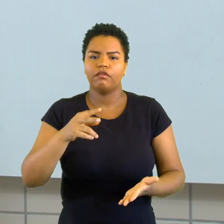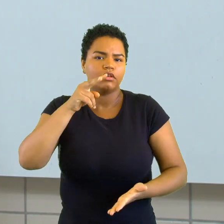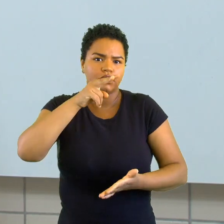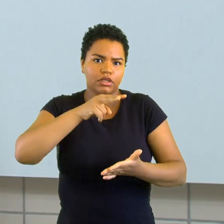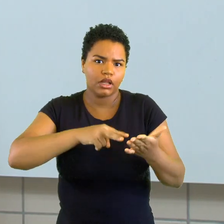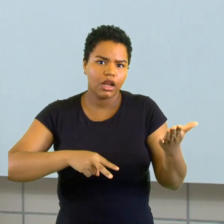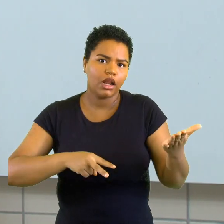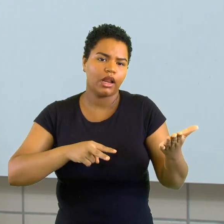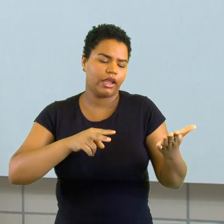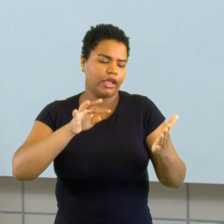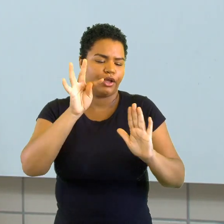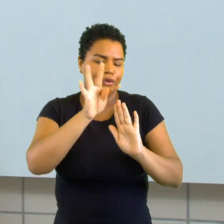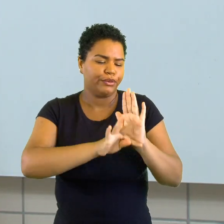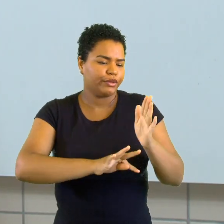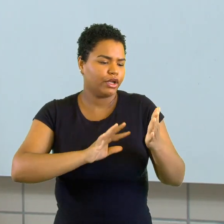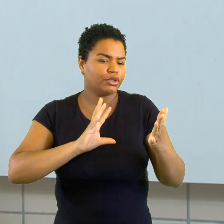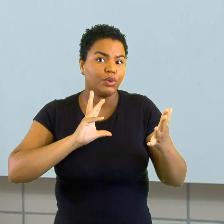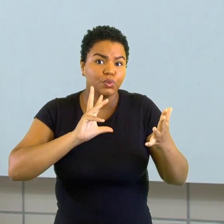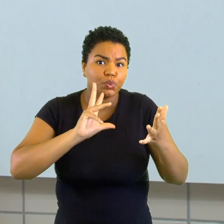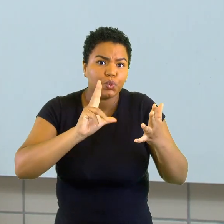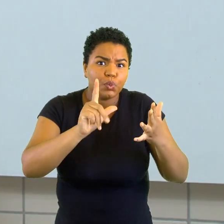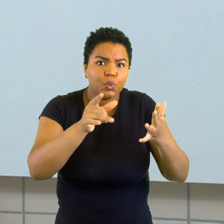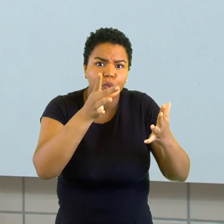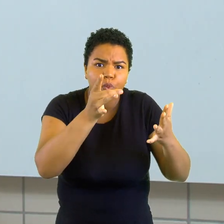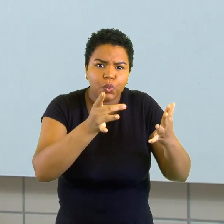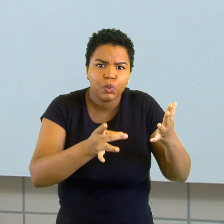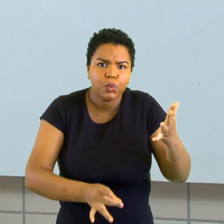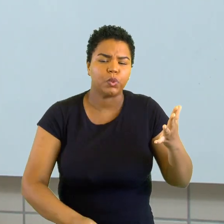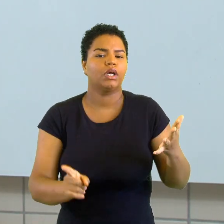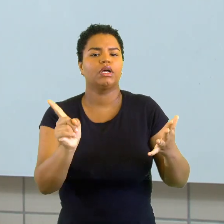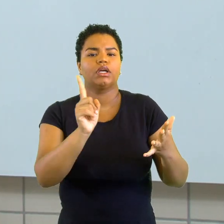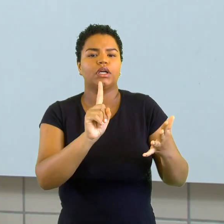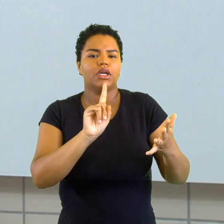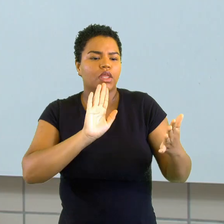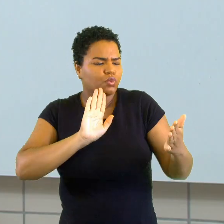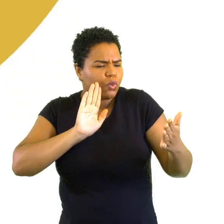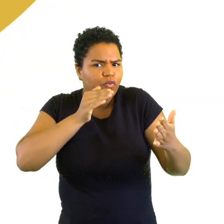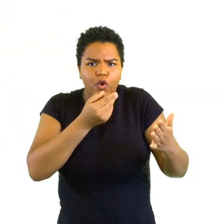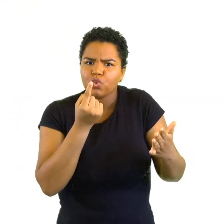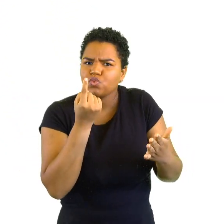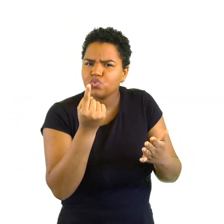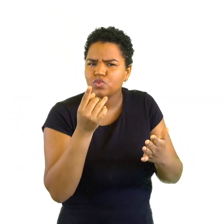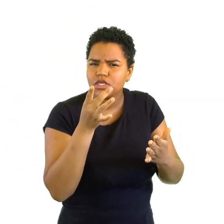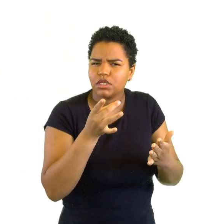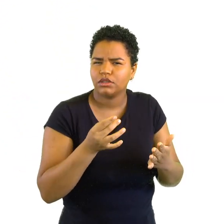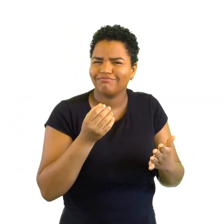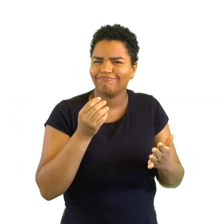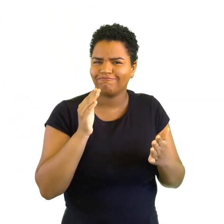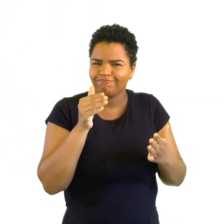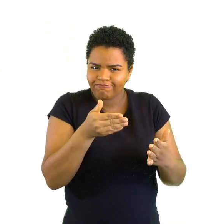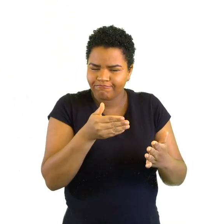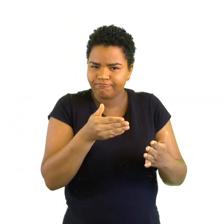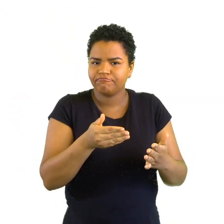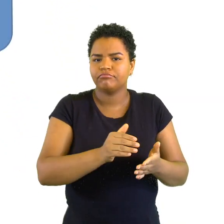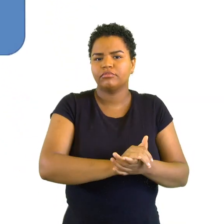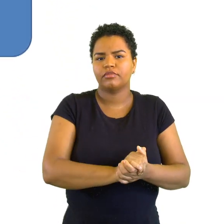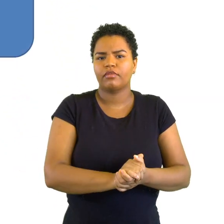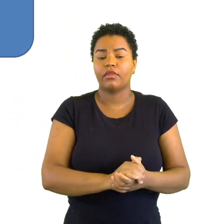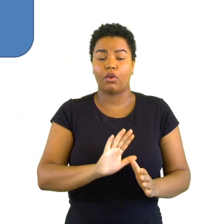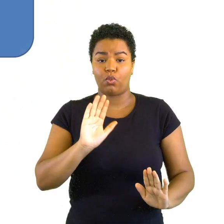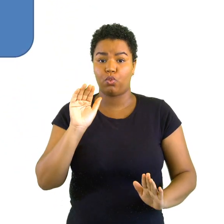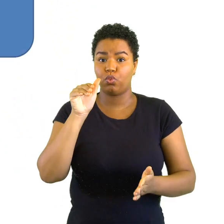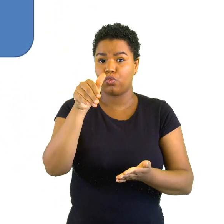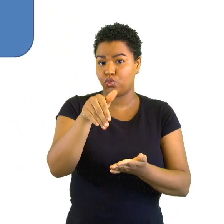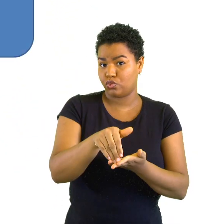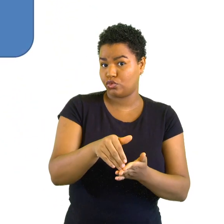texto me atentando a todos os detalhes, e sim a um detalhe específico. A última técnica que nós iremos trabalhar, a